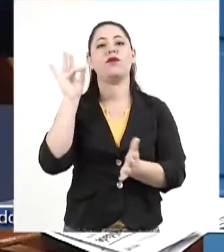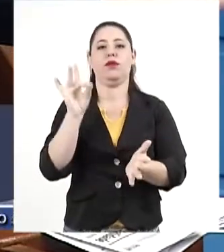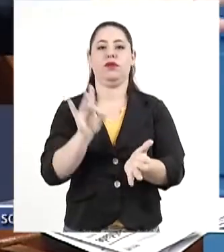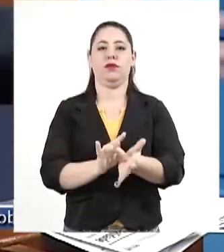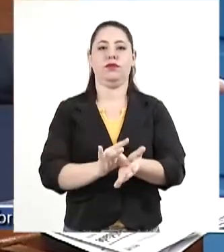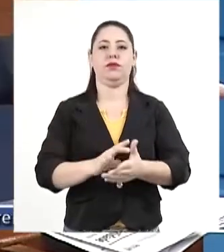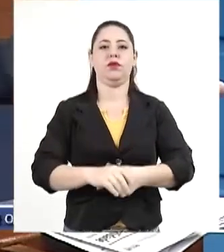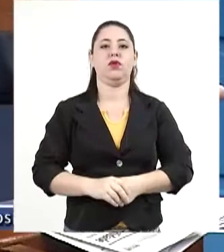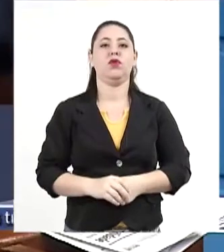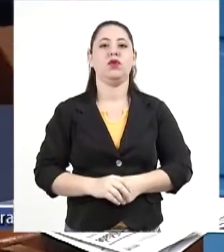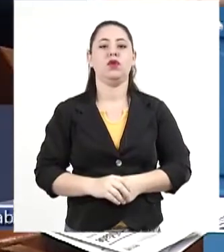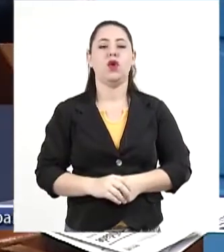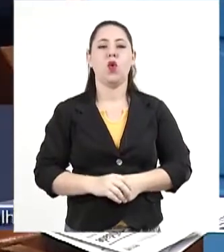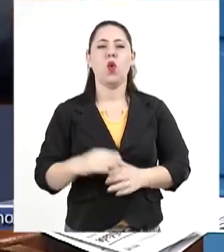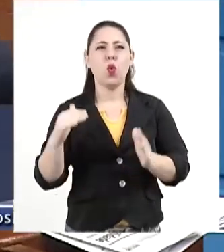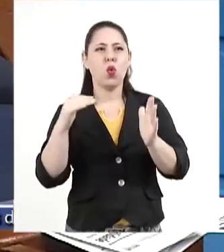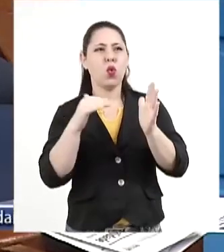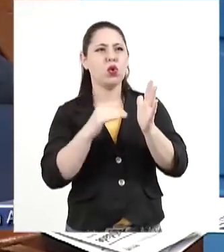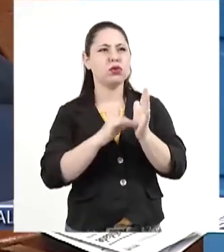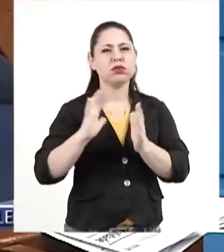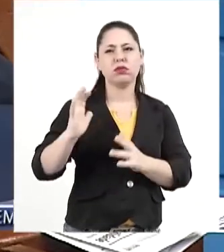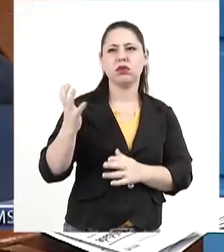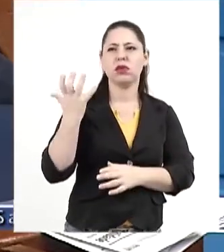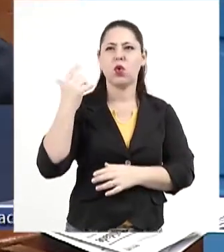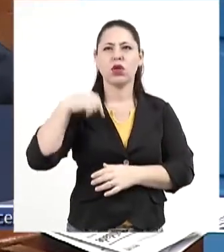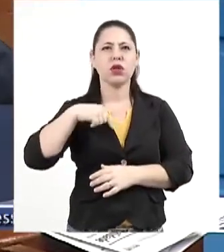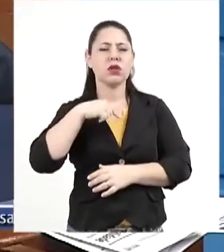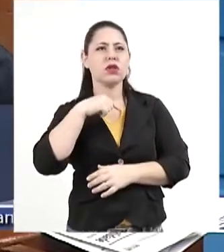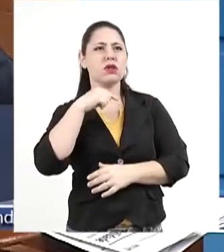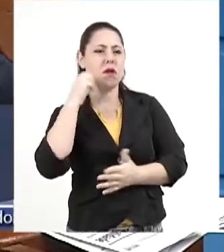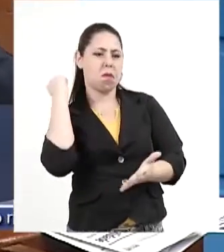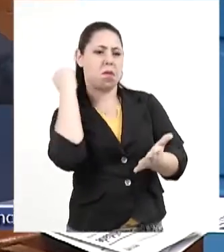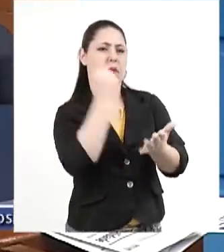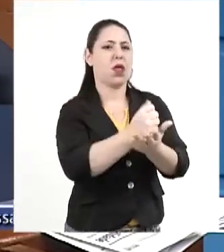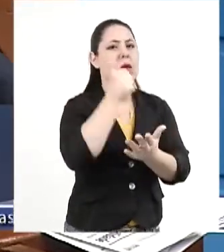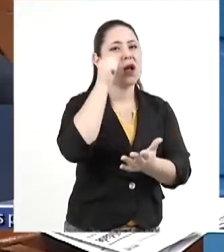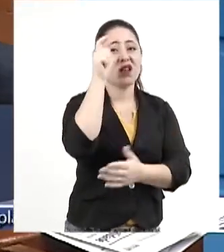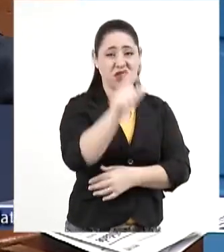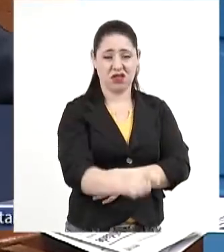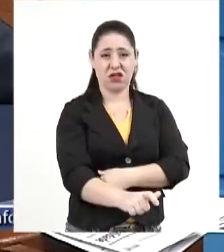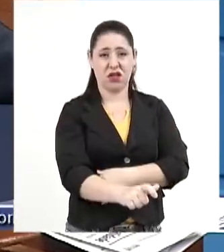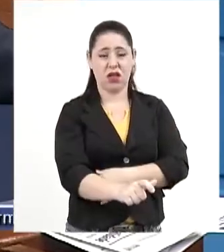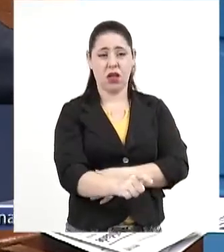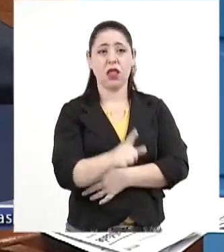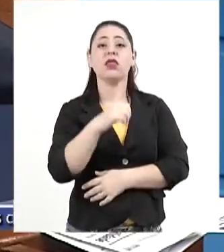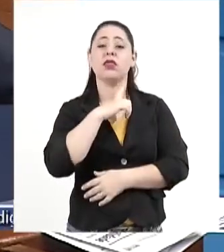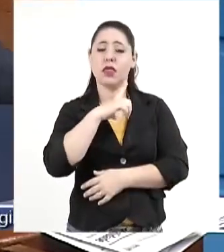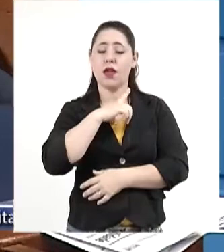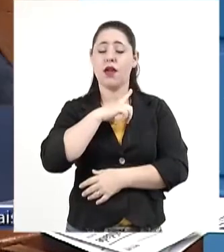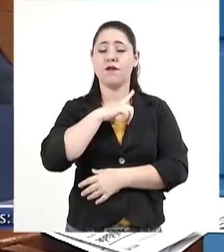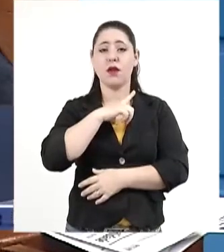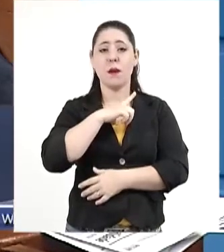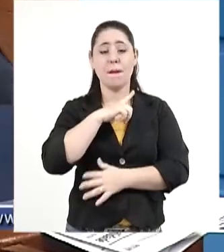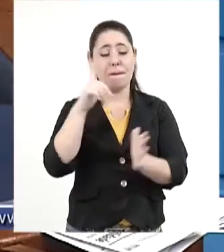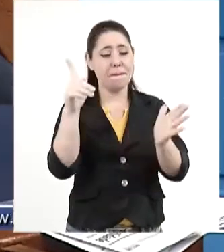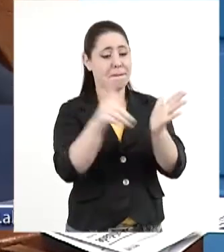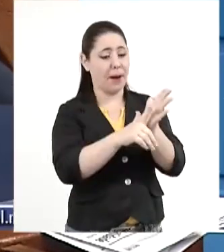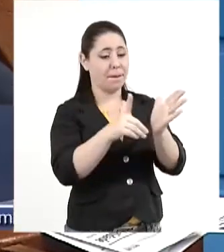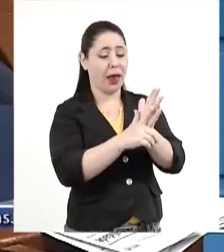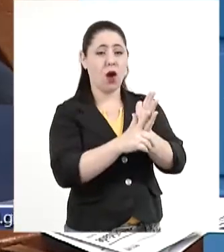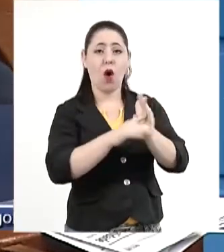O último caso de feminicídio que nós tivemos, foi decretada uma medida protetiva